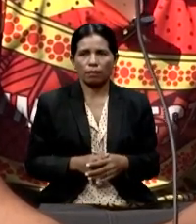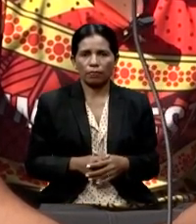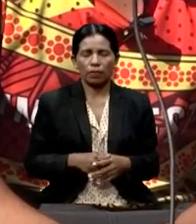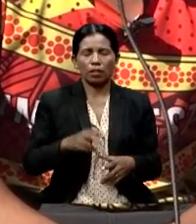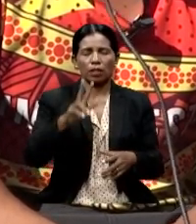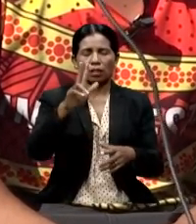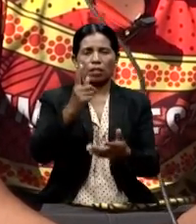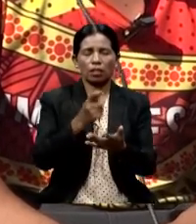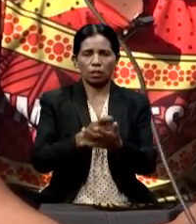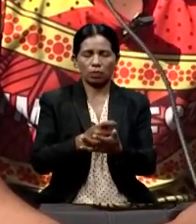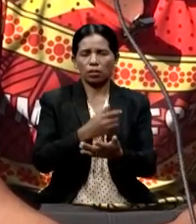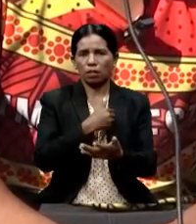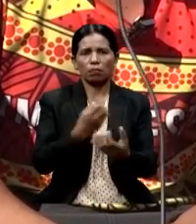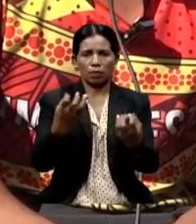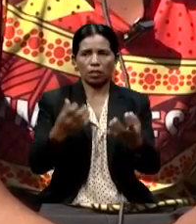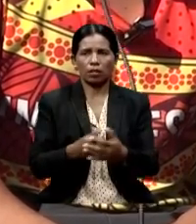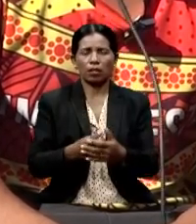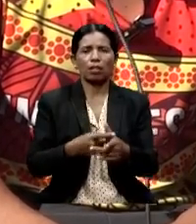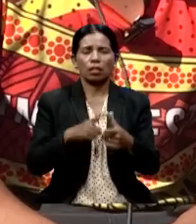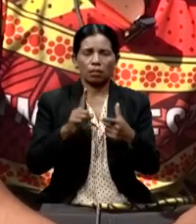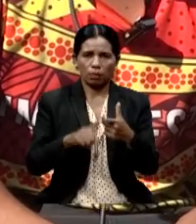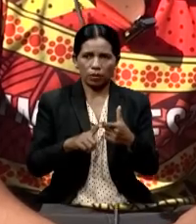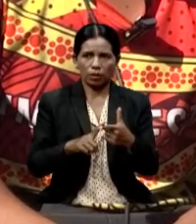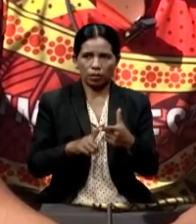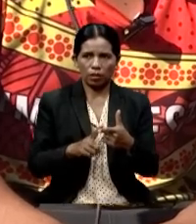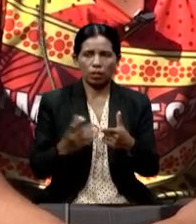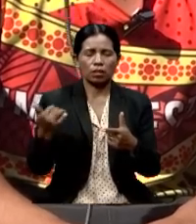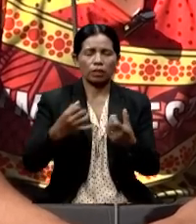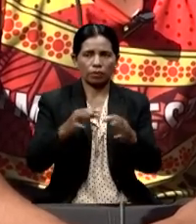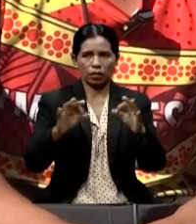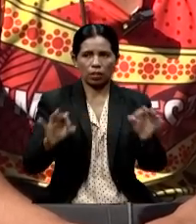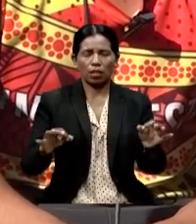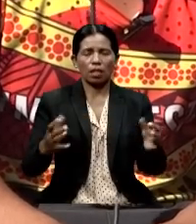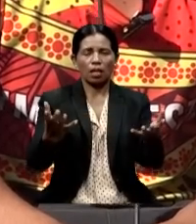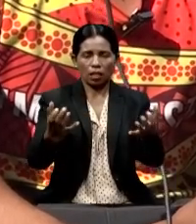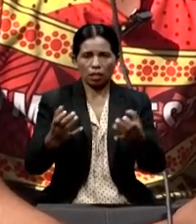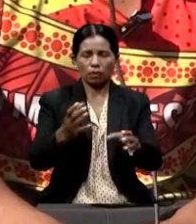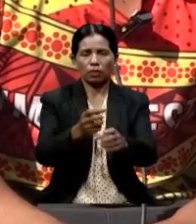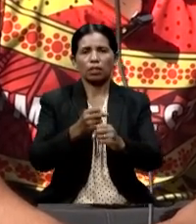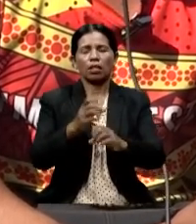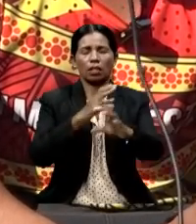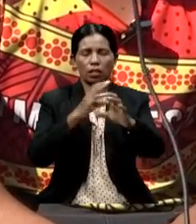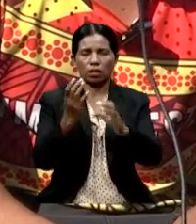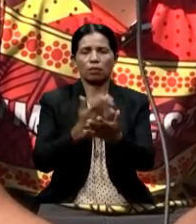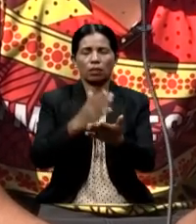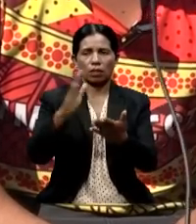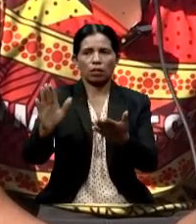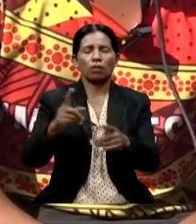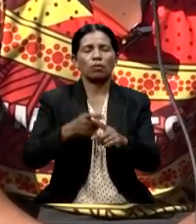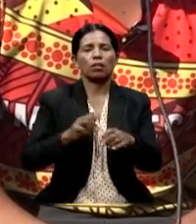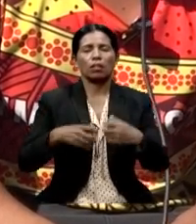$3,000 sida okto. E depois, sira termina, akarak votitang, kareta nebe mak sosa kada folling